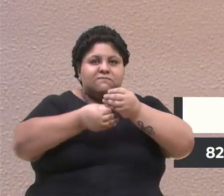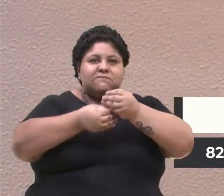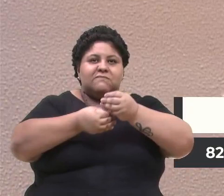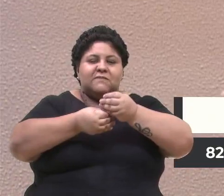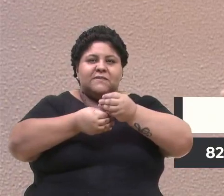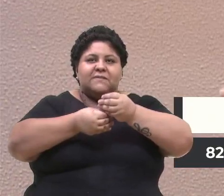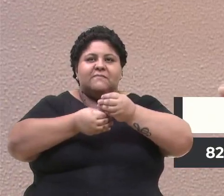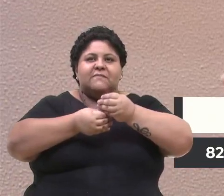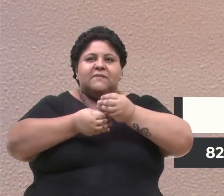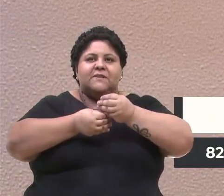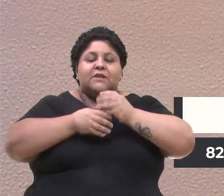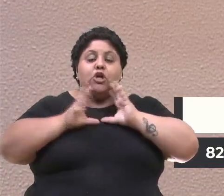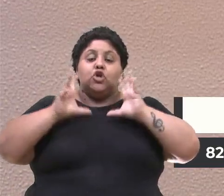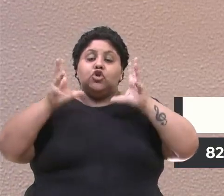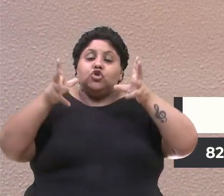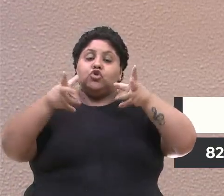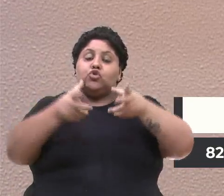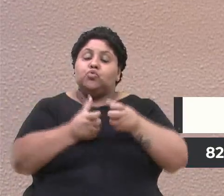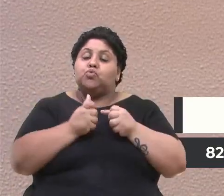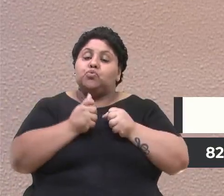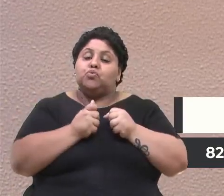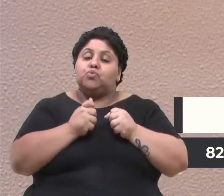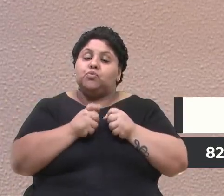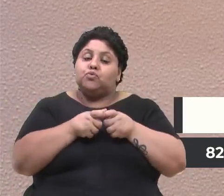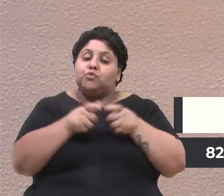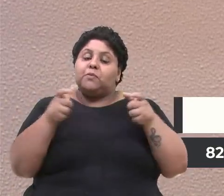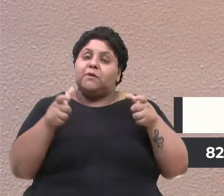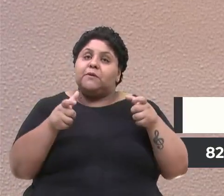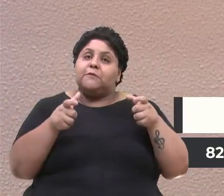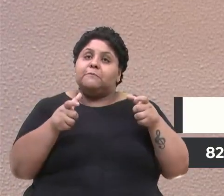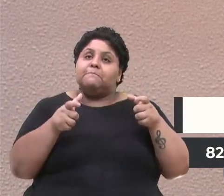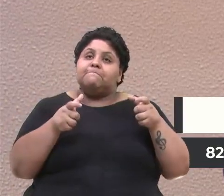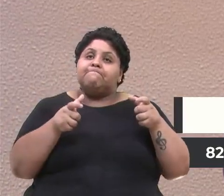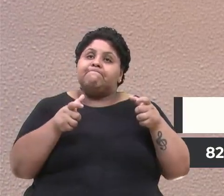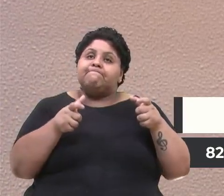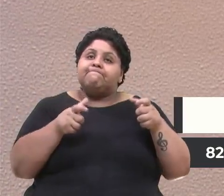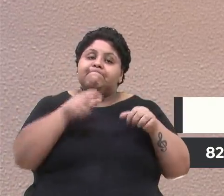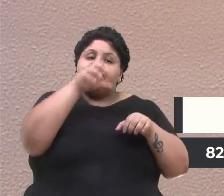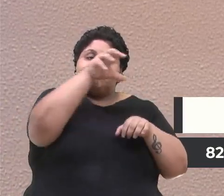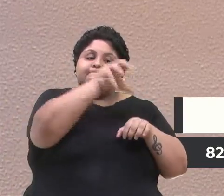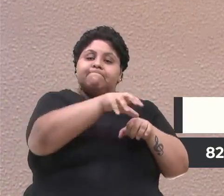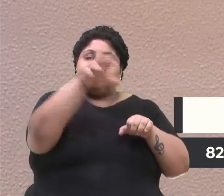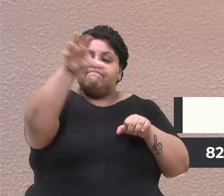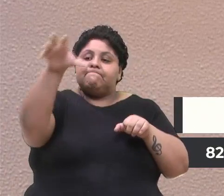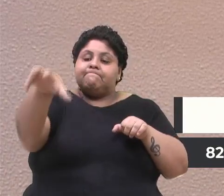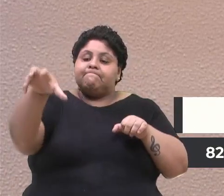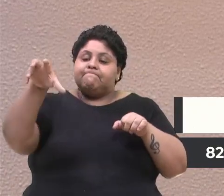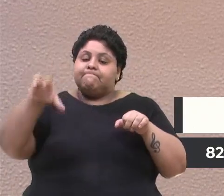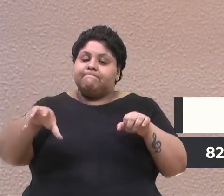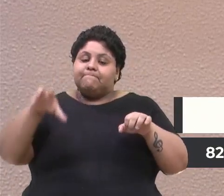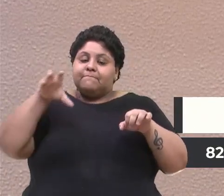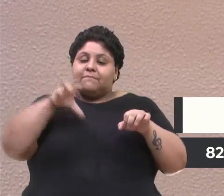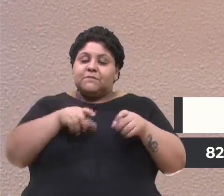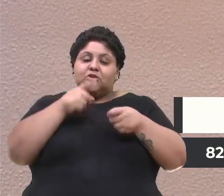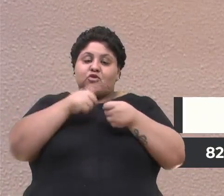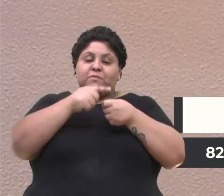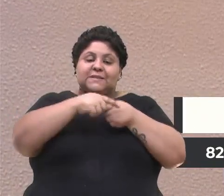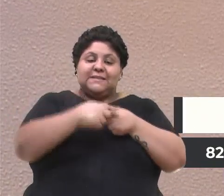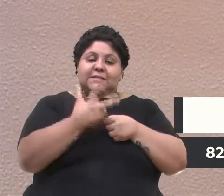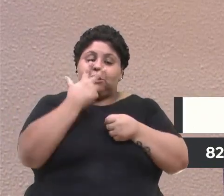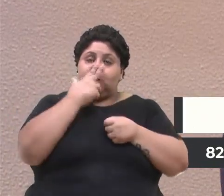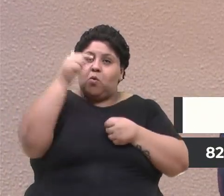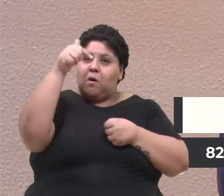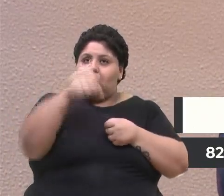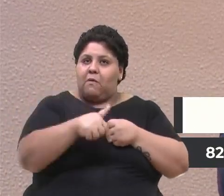os maiores pontos que uma cidade do porte de Caxias, tenho certeza com mais de 600